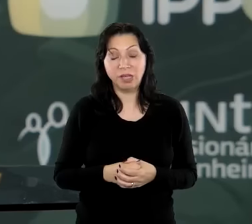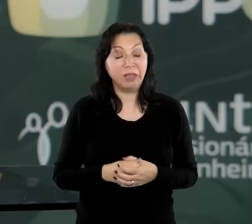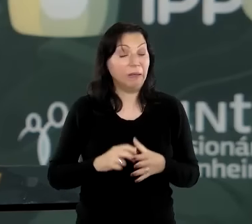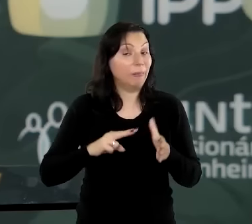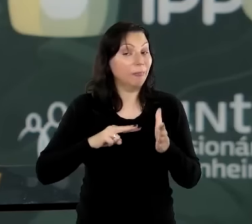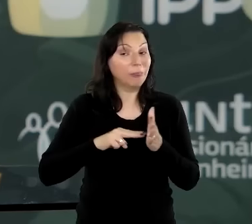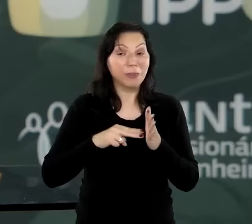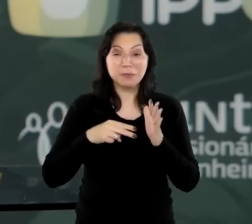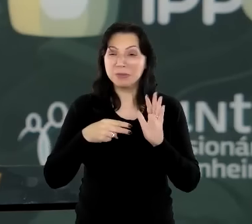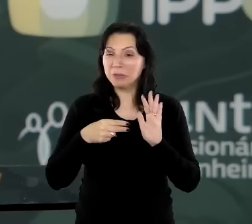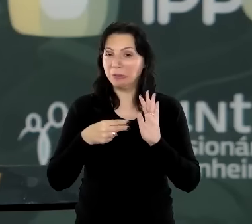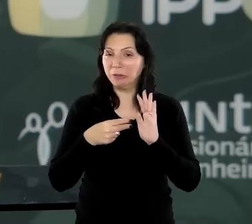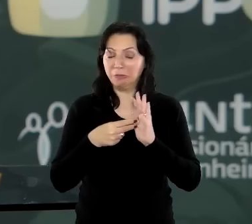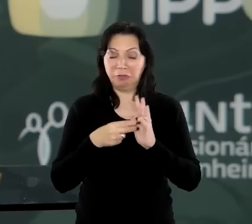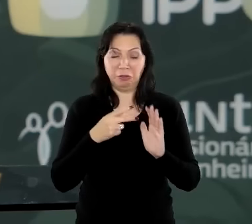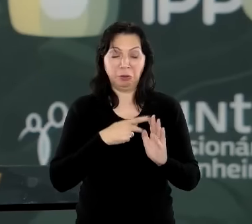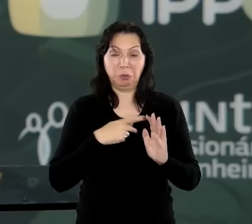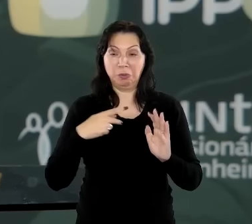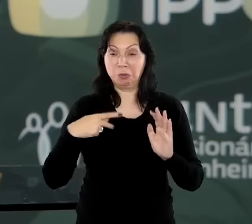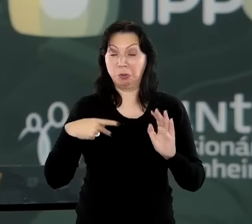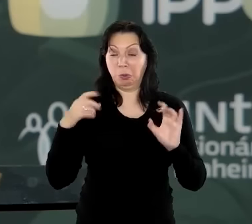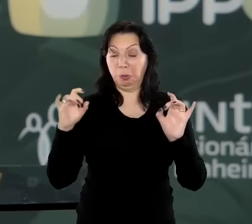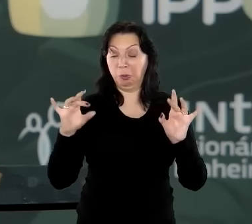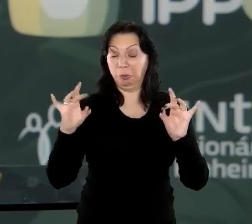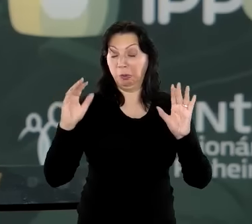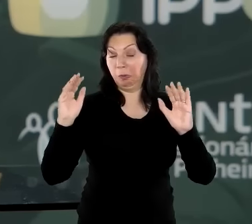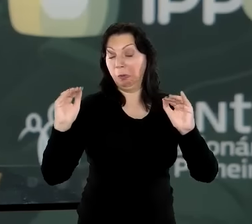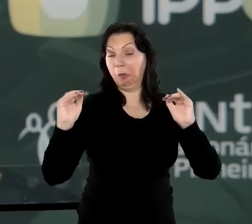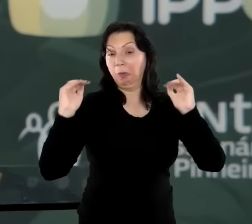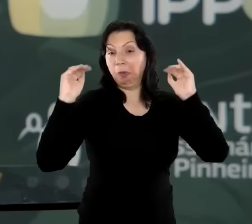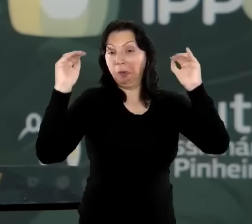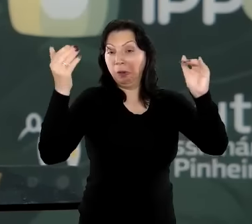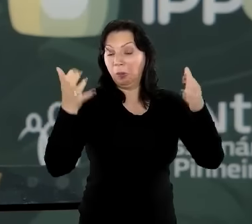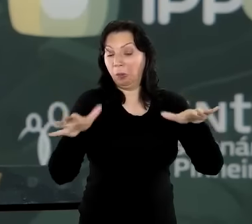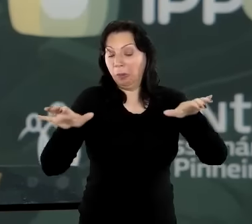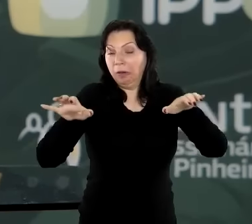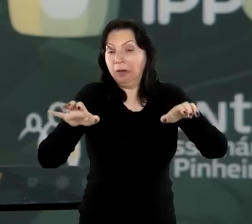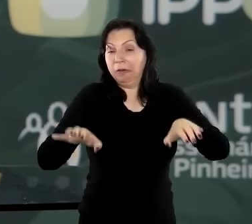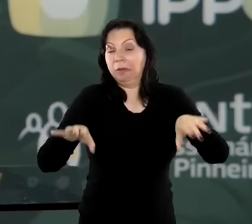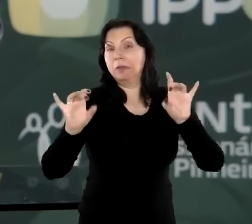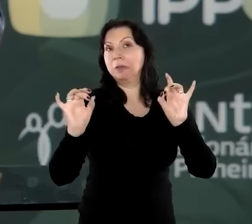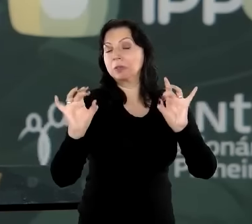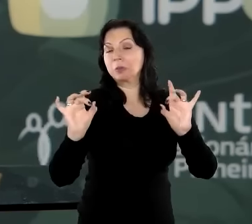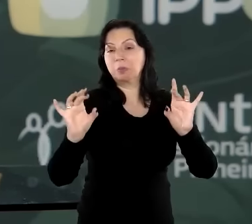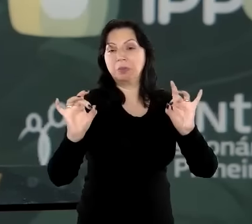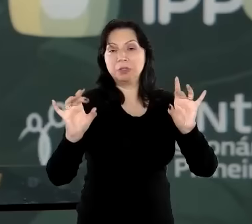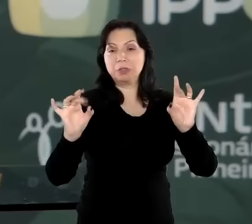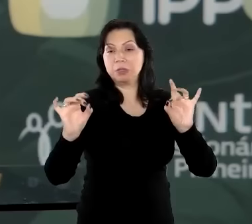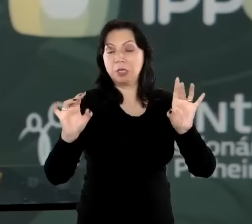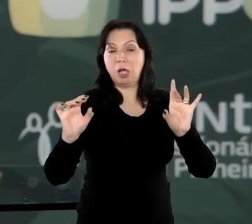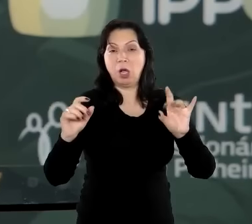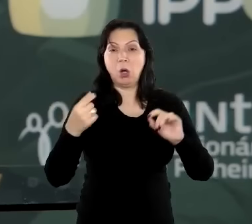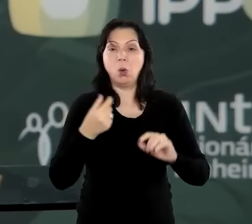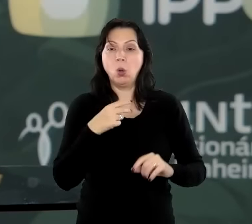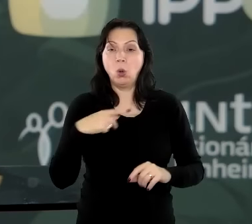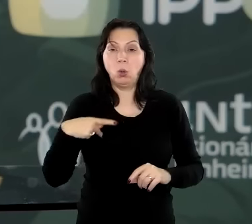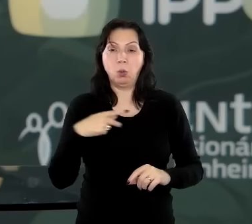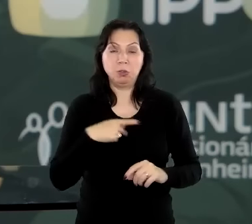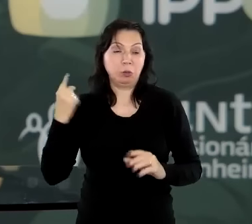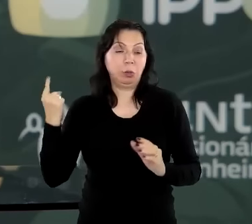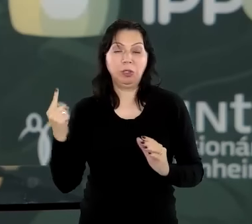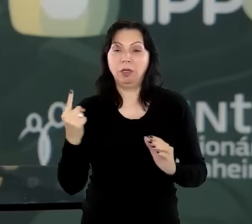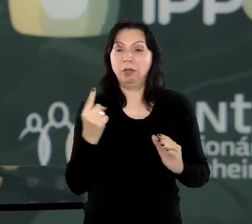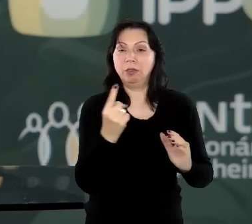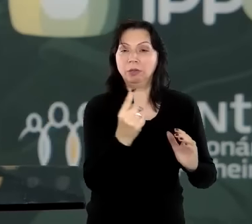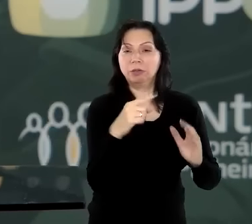pedestal, né? Tem até uma cadeira diferente para sentar, e todo mundo, quando o pastor entra, bate palmas, tem